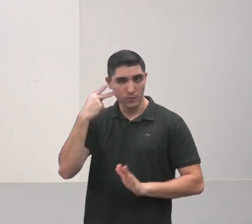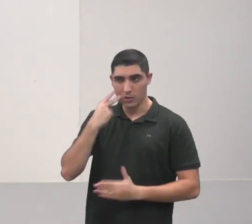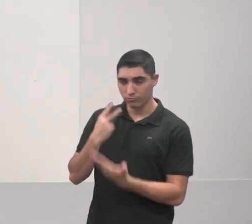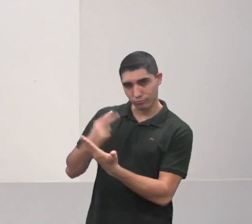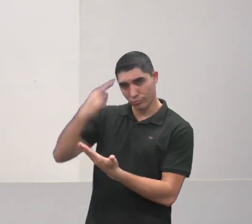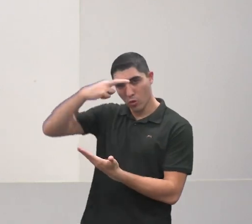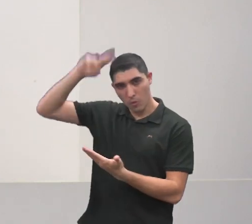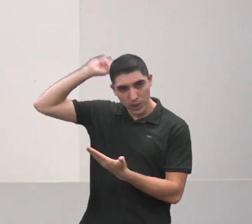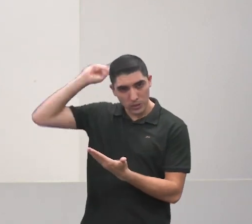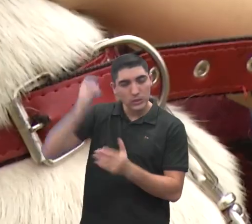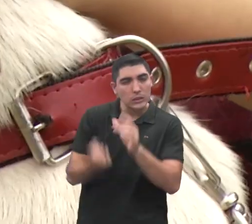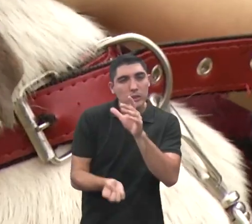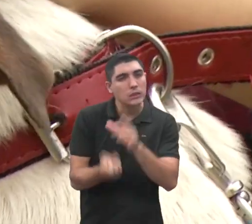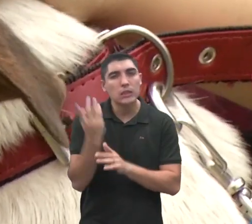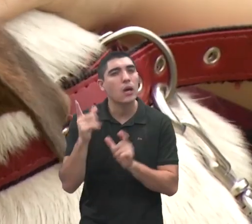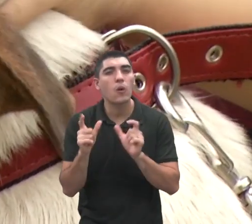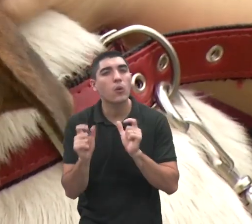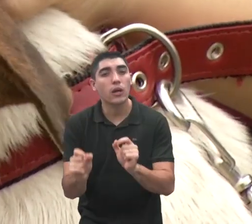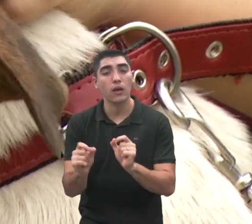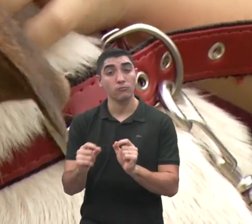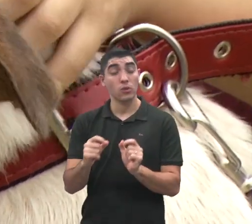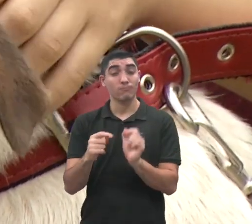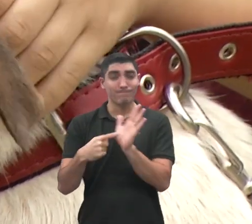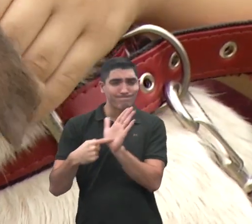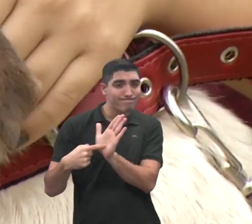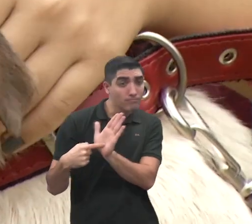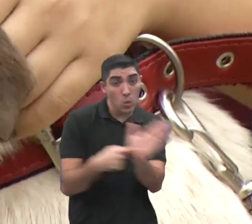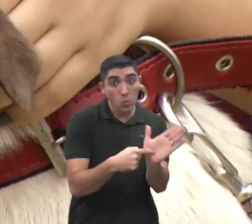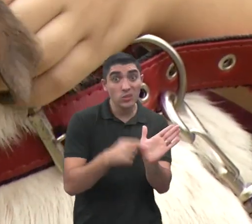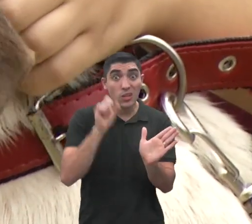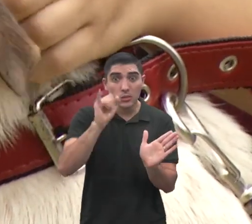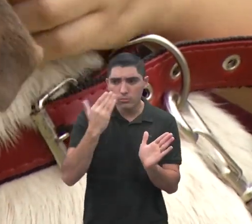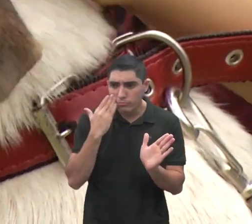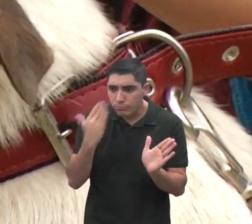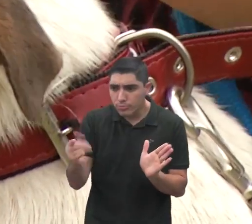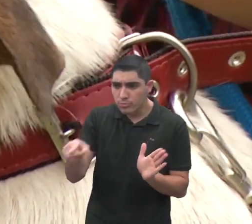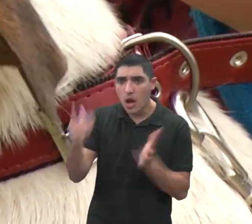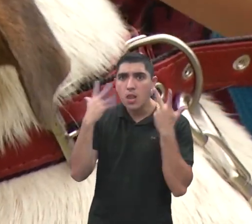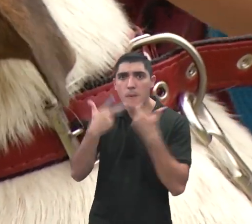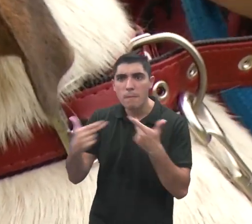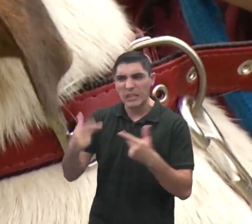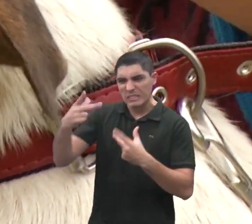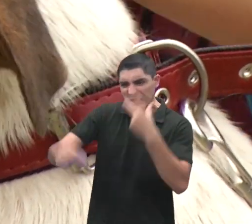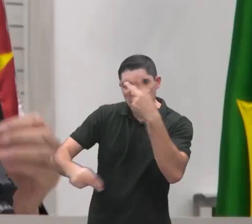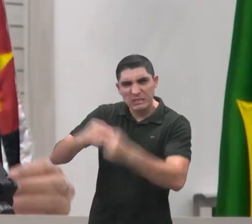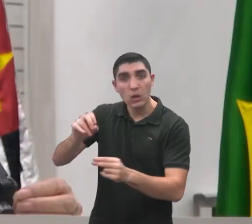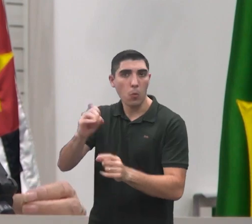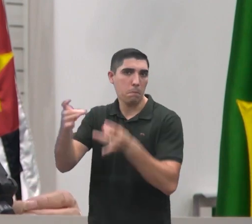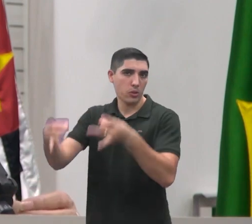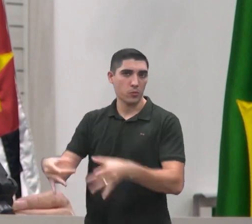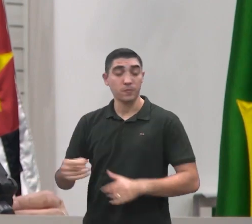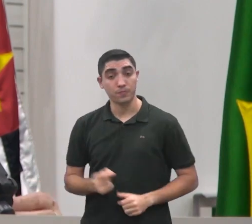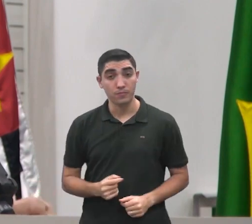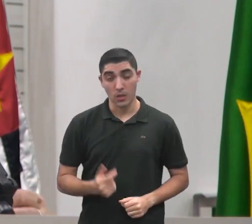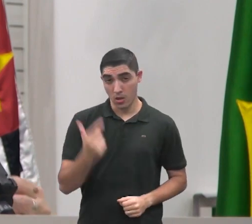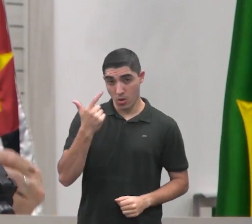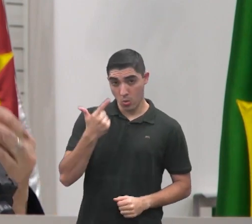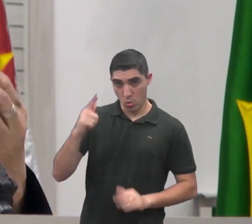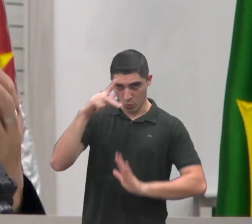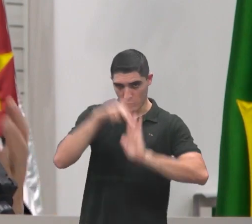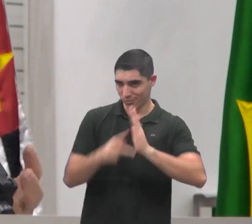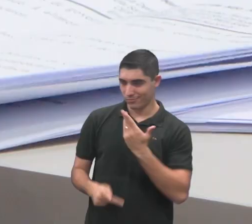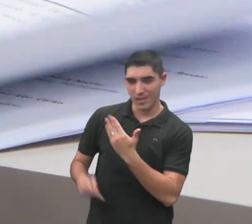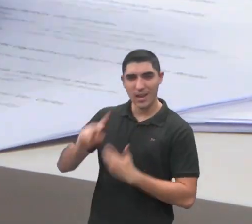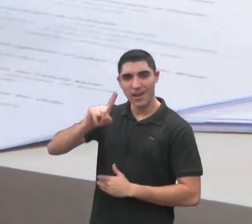ex-vereador Robertinho da Padaria, que cria o serviço Disque Denúncia de Maus Tratos e Abandono de Animais. Já de autoria da